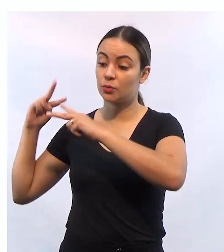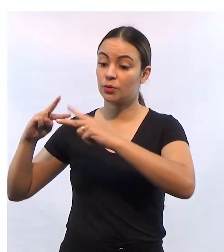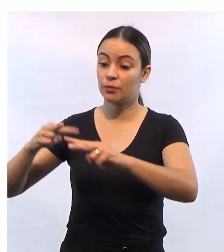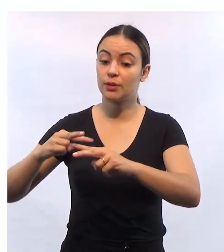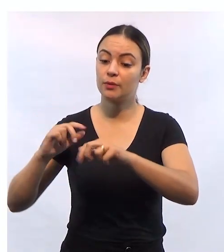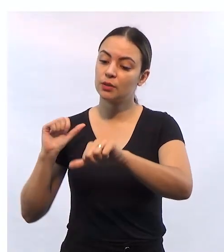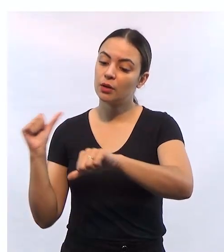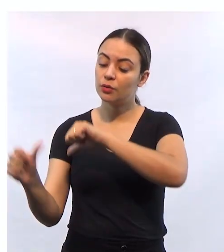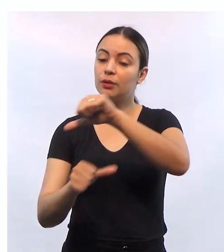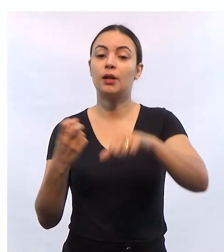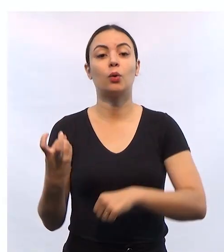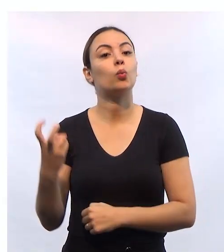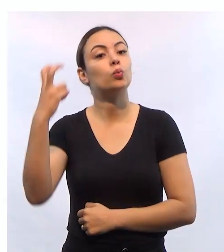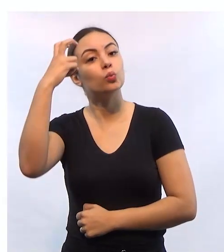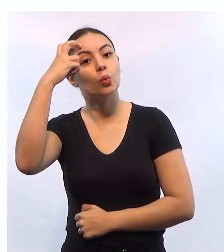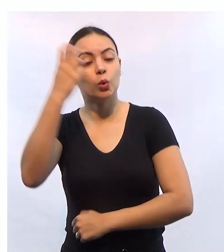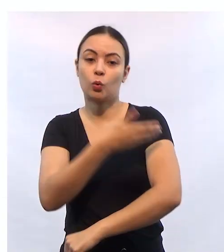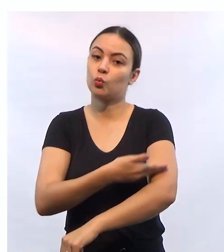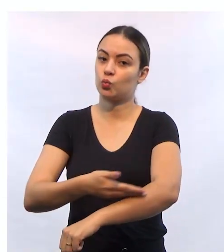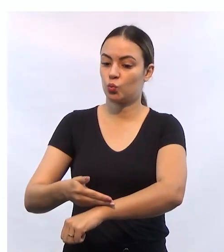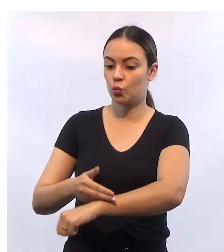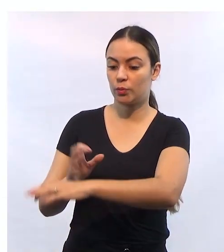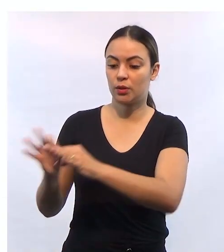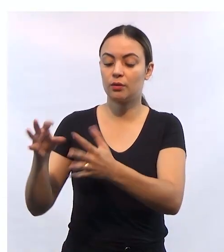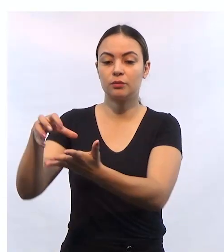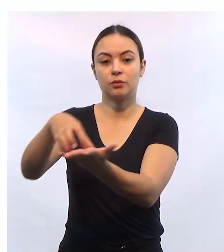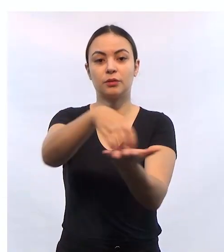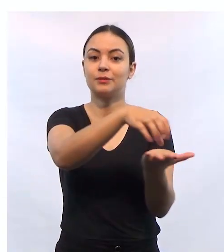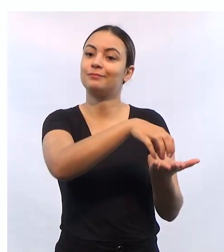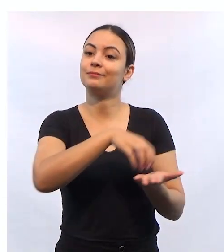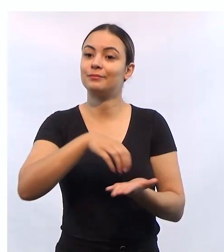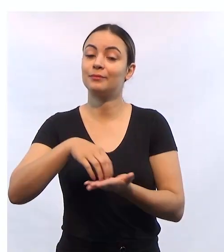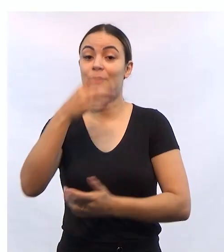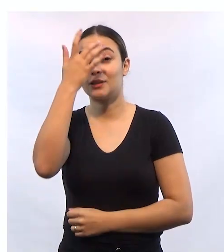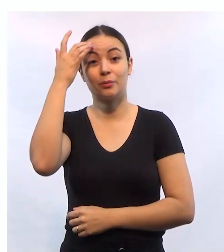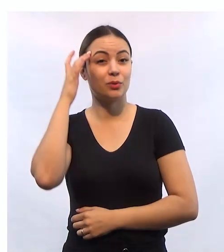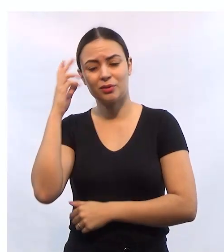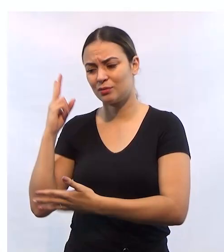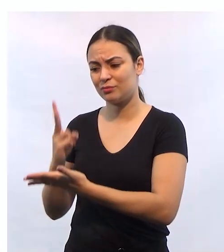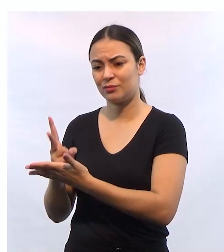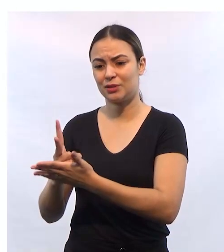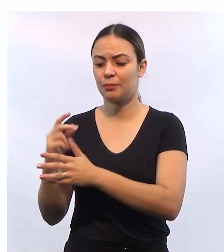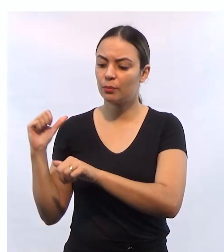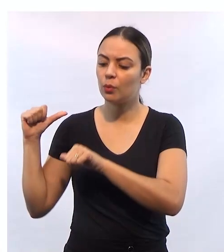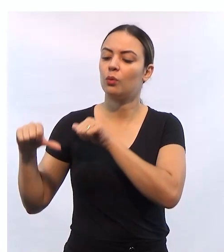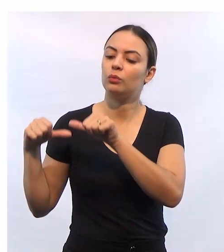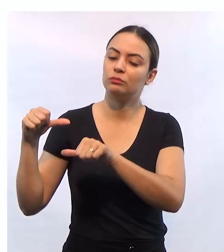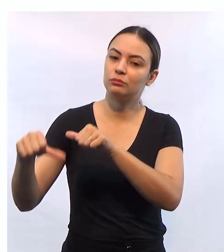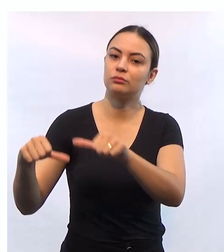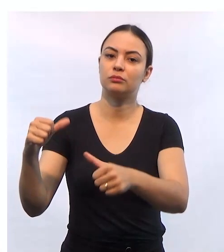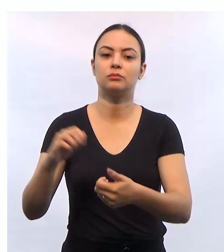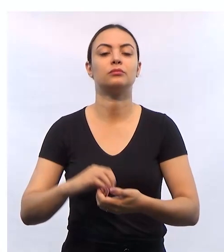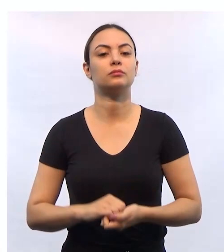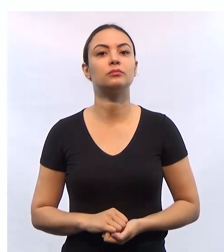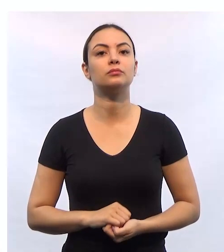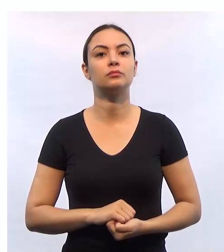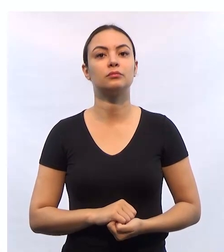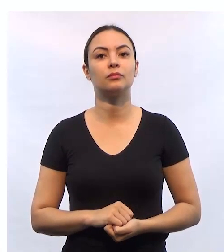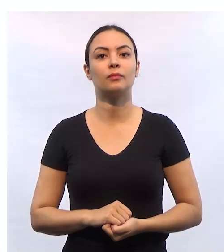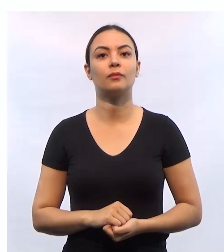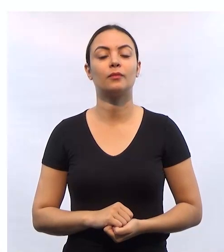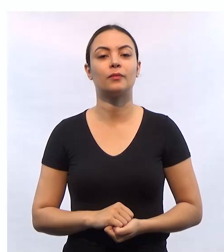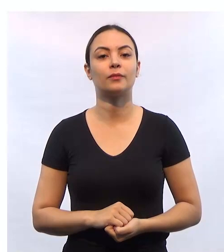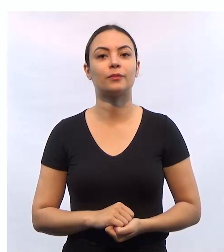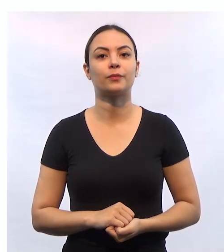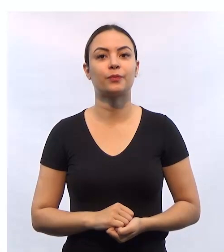alterar a cultura das organizações, uma vez que as pessoas estão em constante processo de mudança.